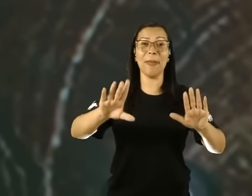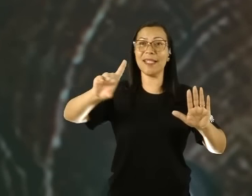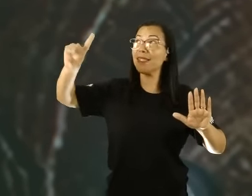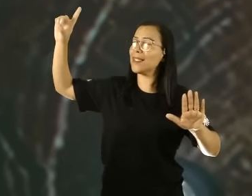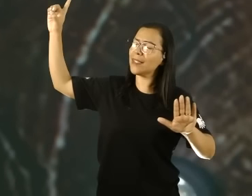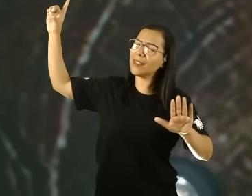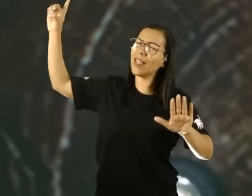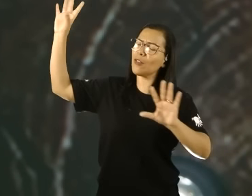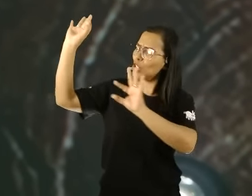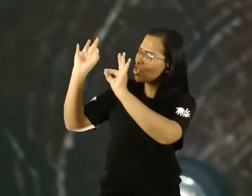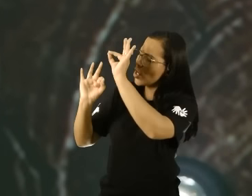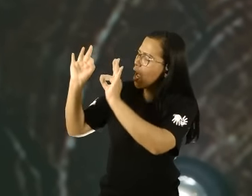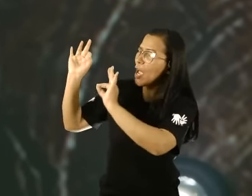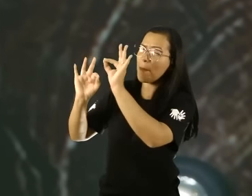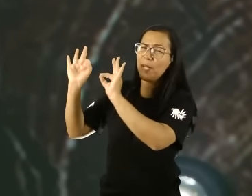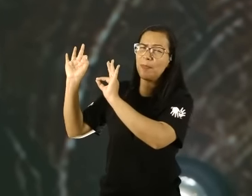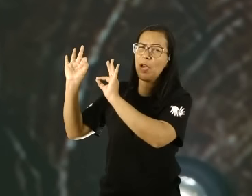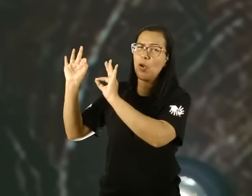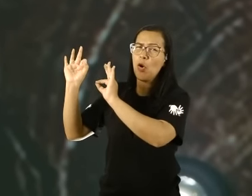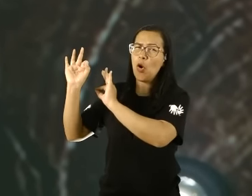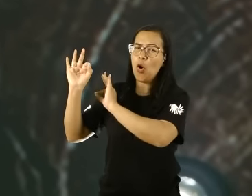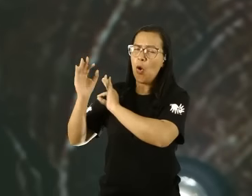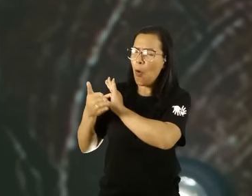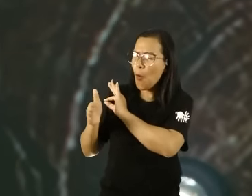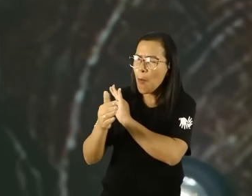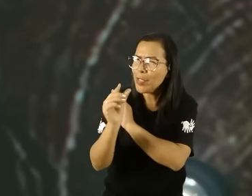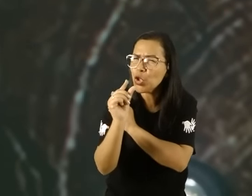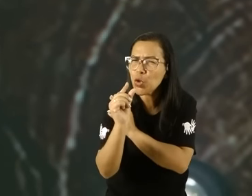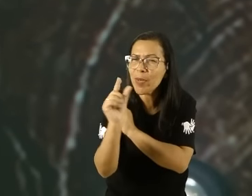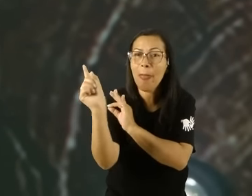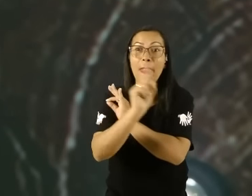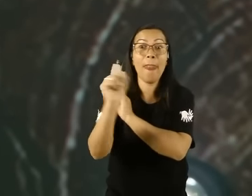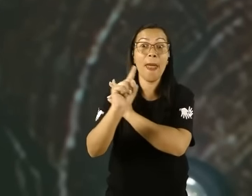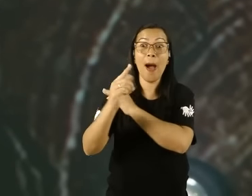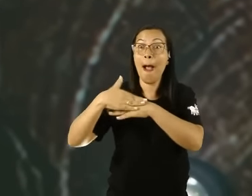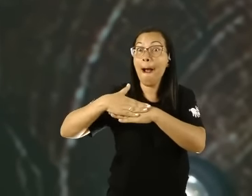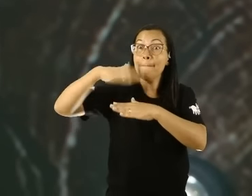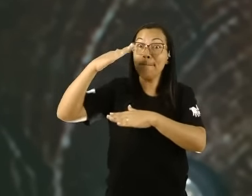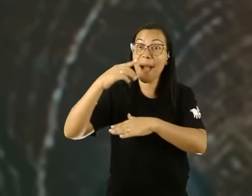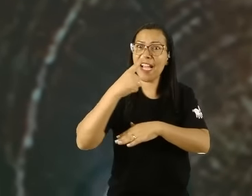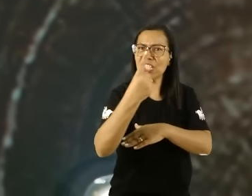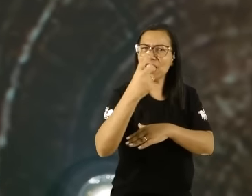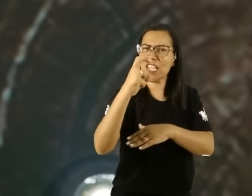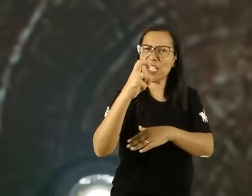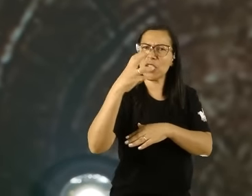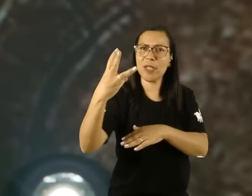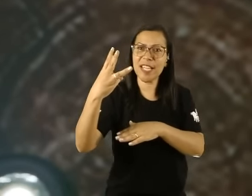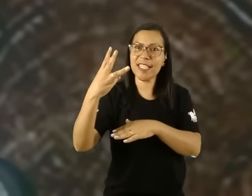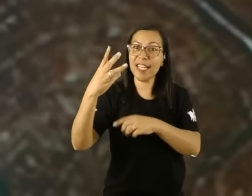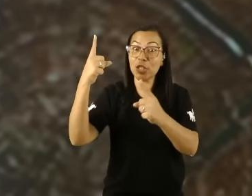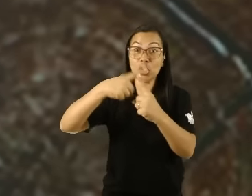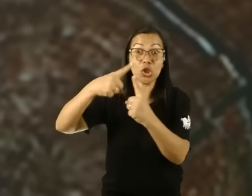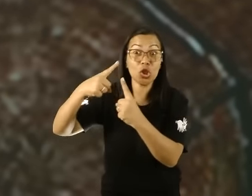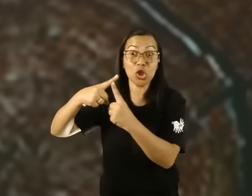Não é apenas algumas sardinhas que vão entrar na rede, não. São 153 grandes peixes. Tem peixe na água.